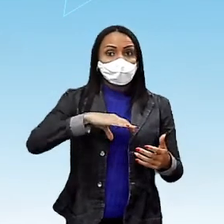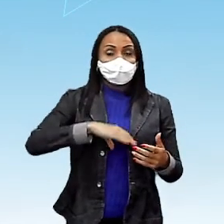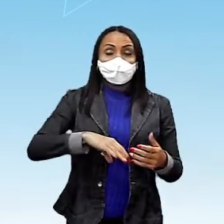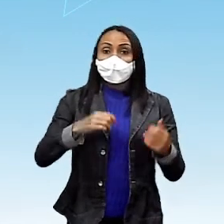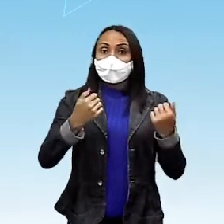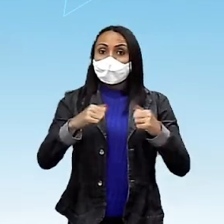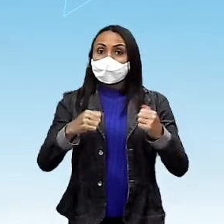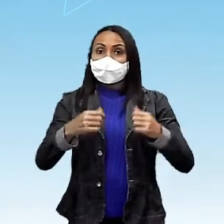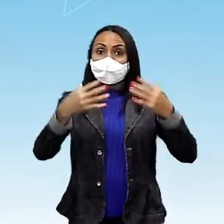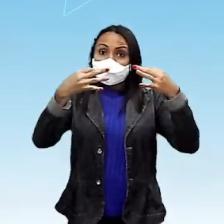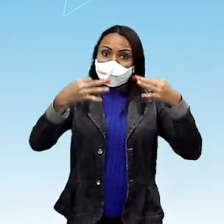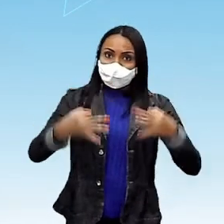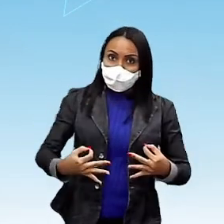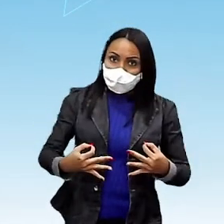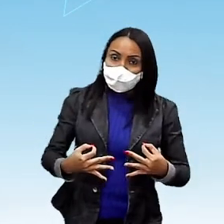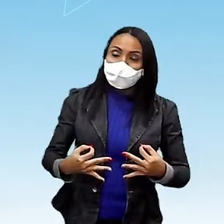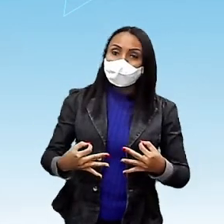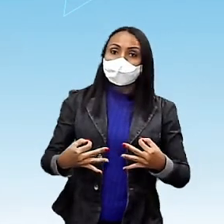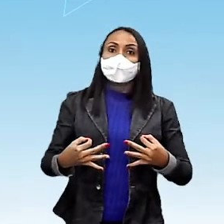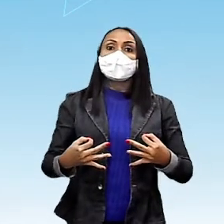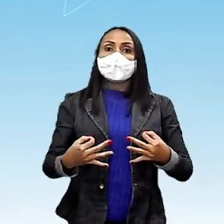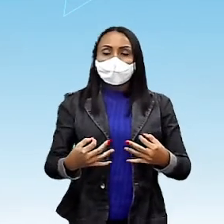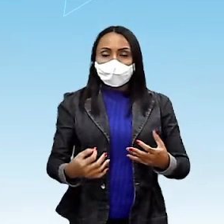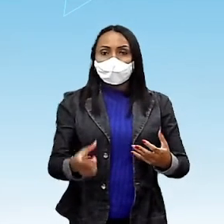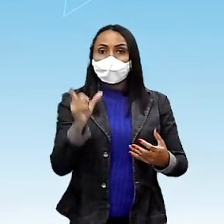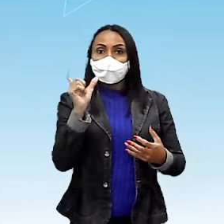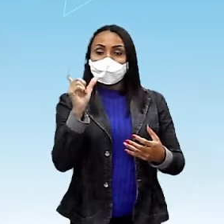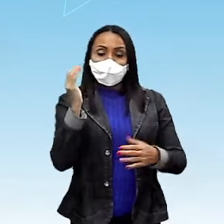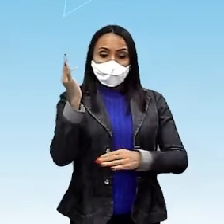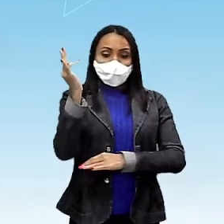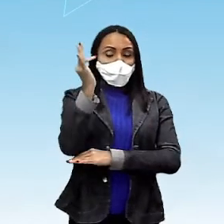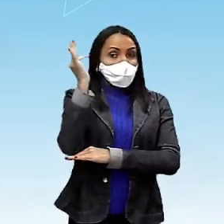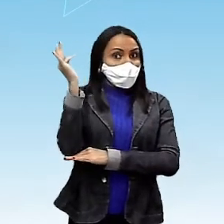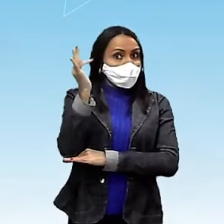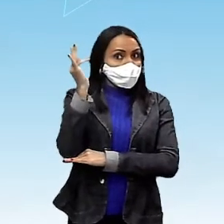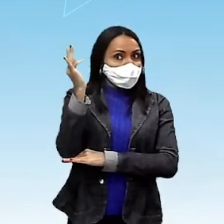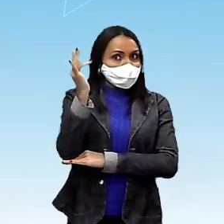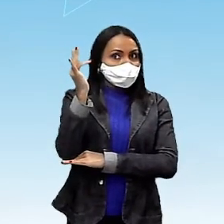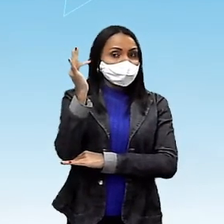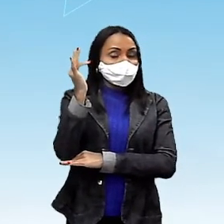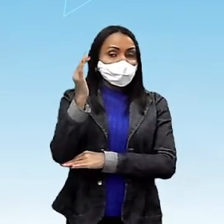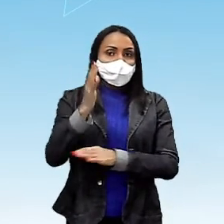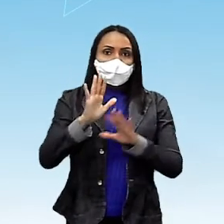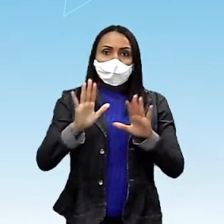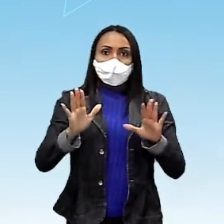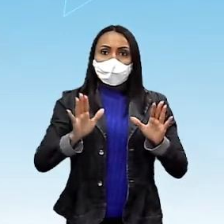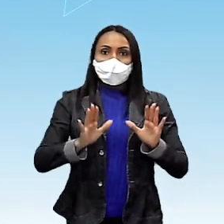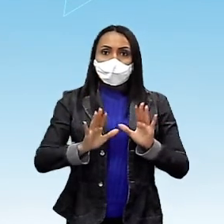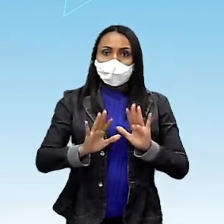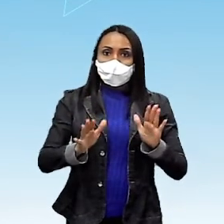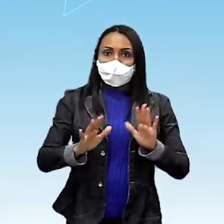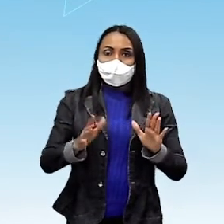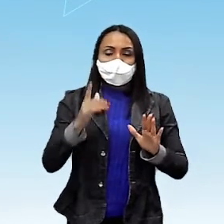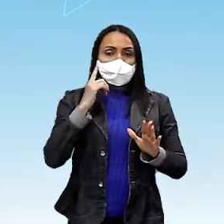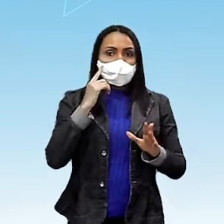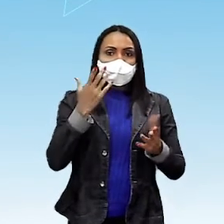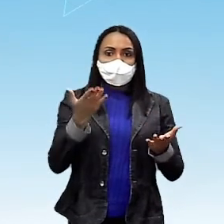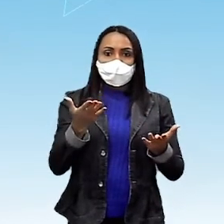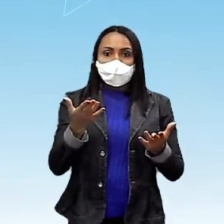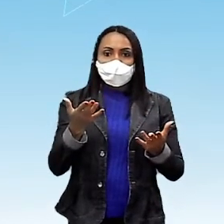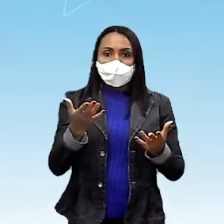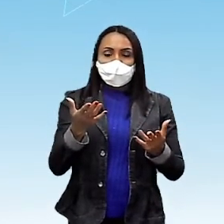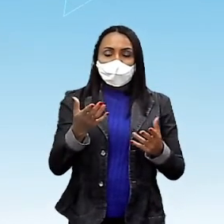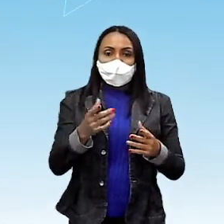uma variação mais formal, certo? Isso não quer dizer erudita, fugindo, sendo